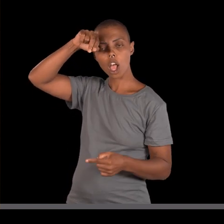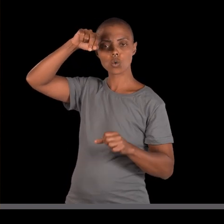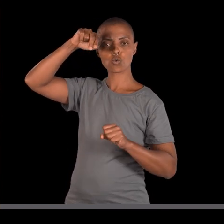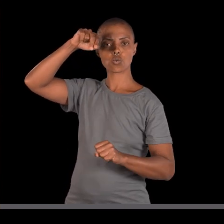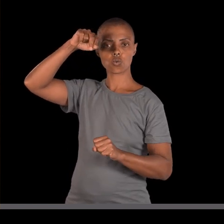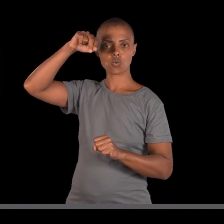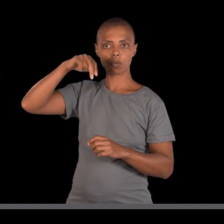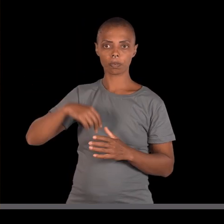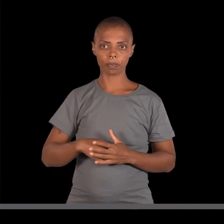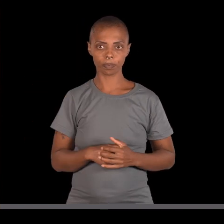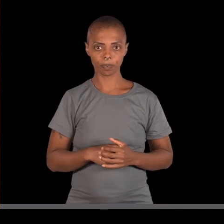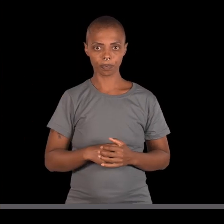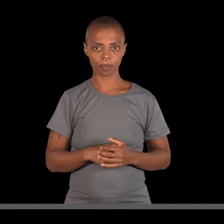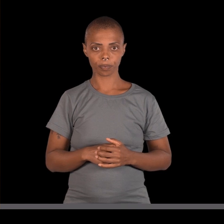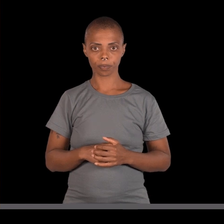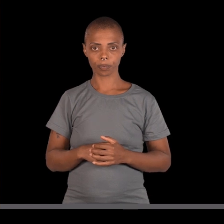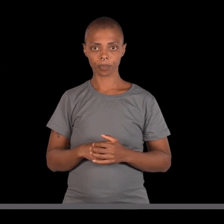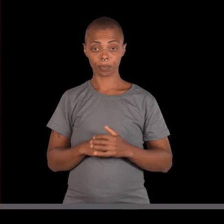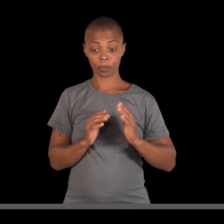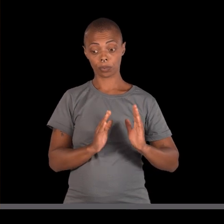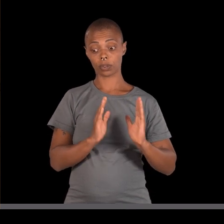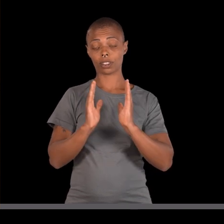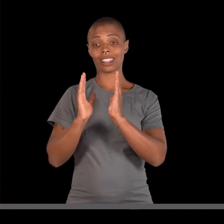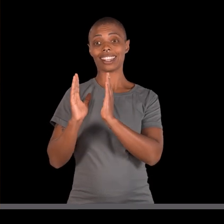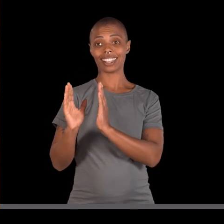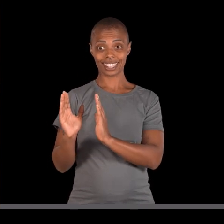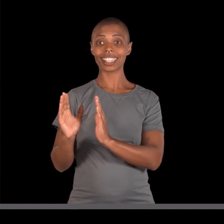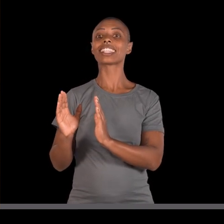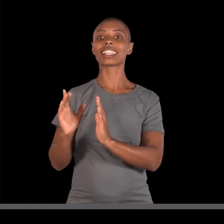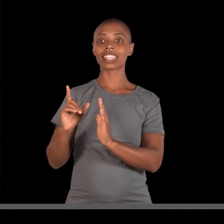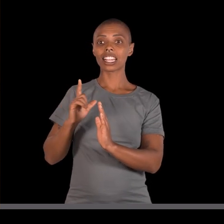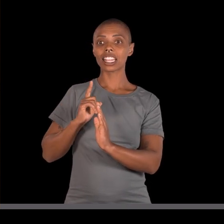de norte a sul.